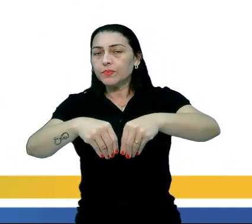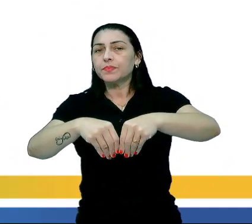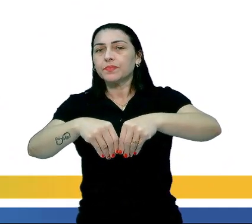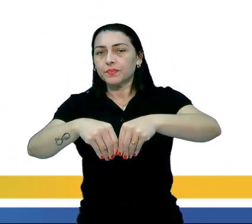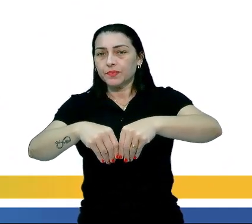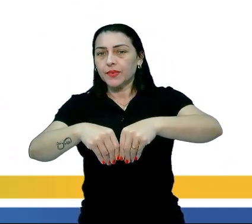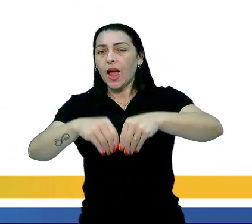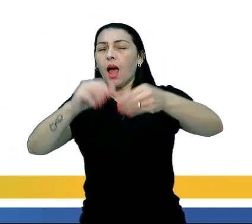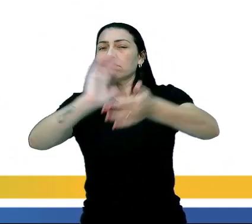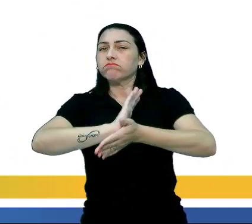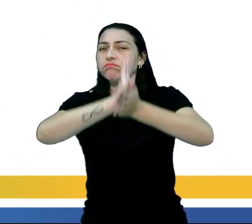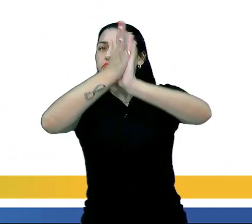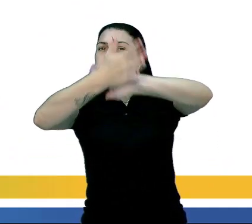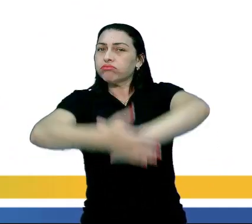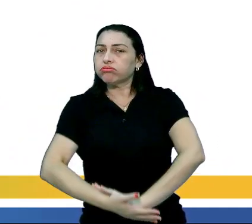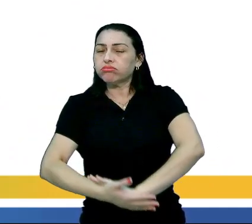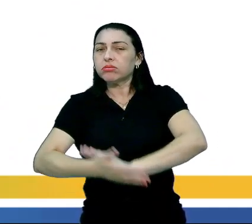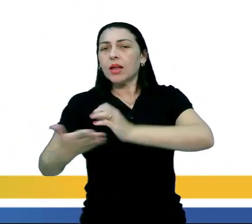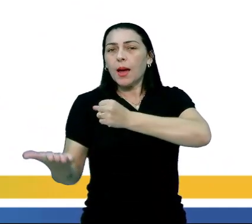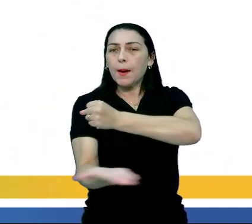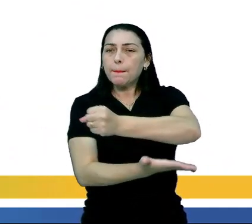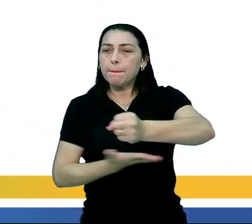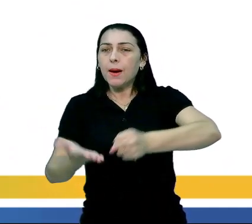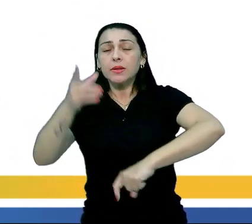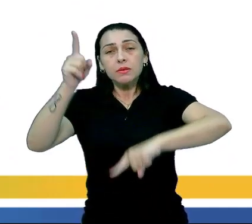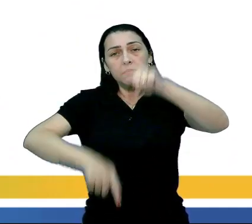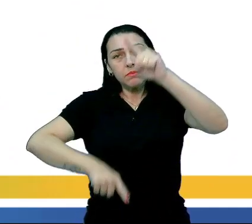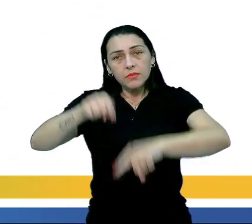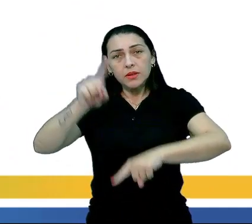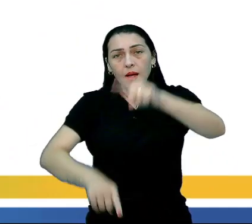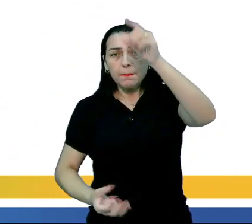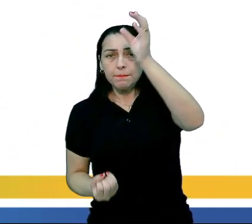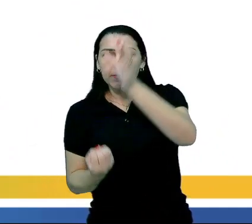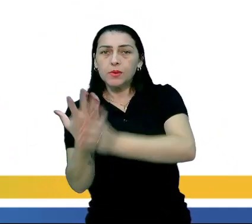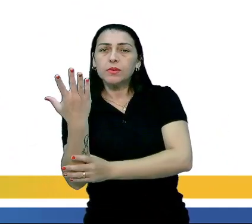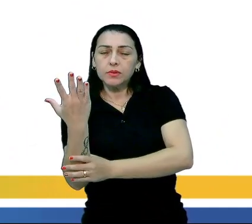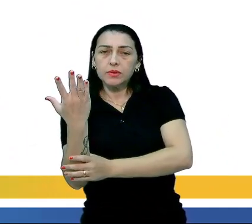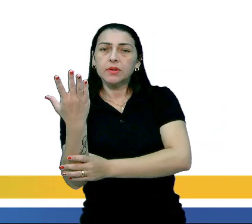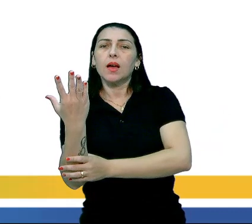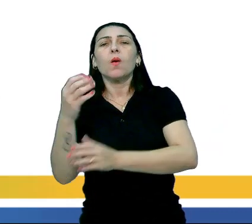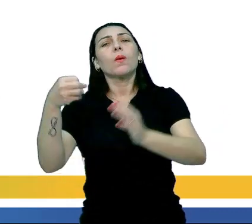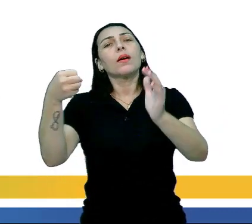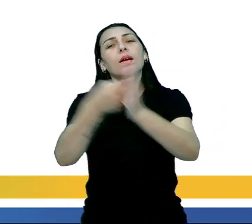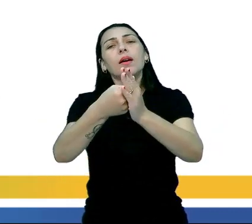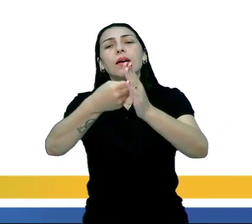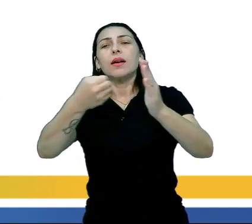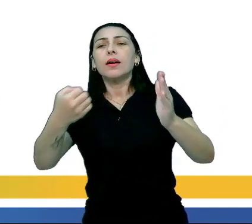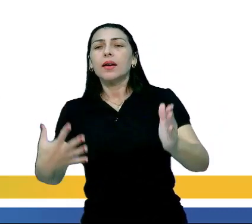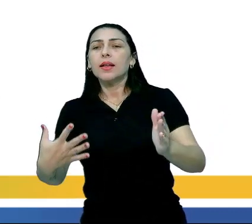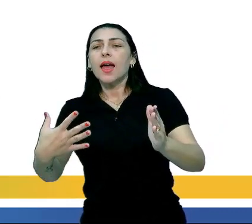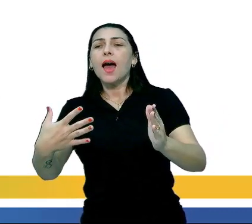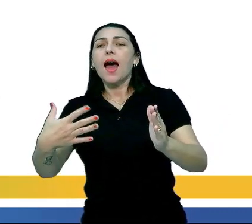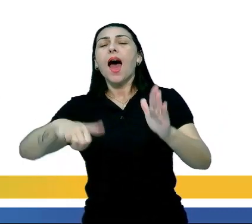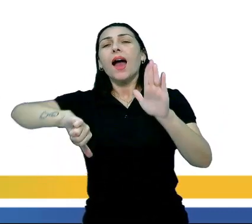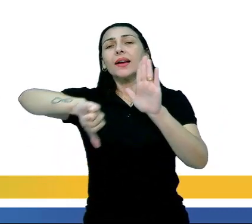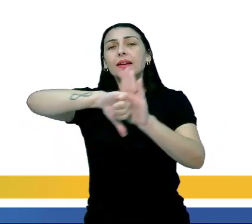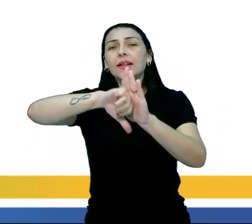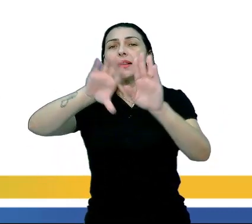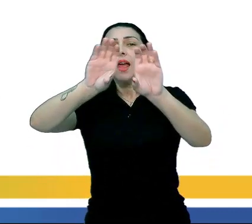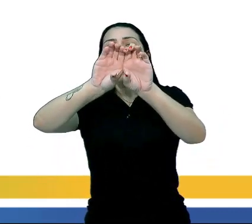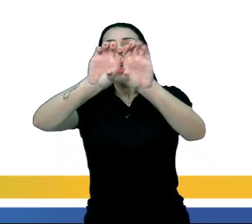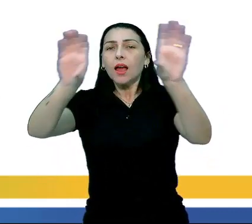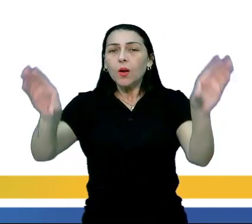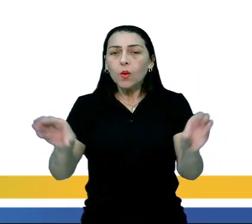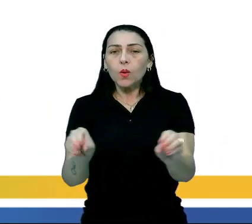A destruição da base material da produção caracteriza a crise